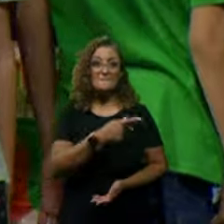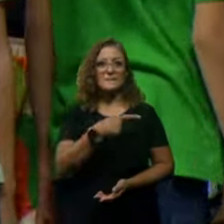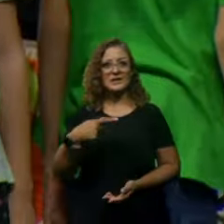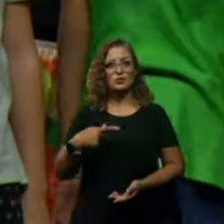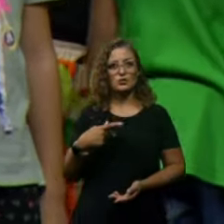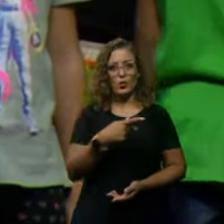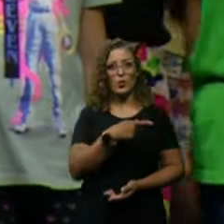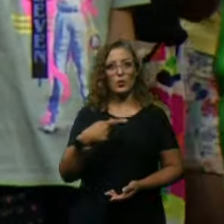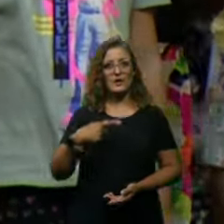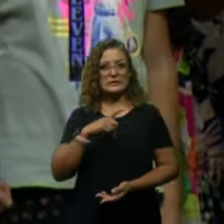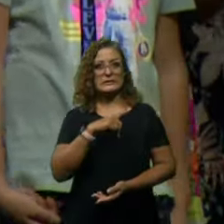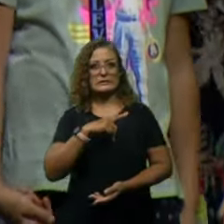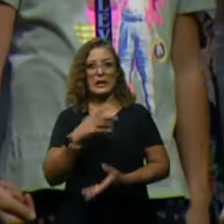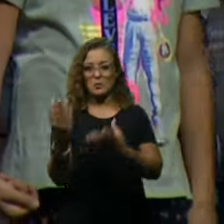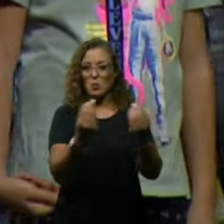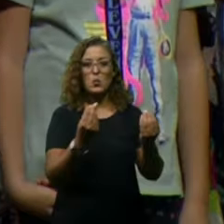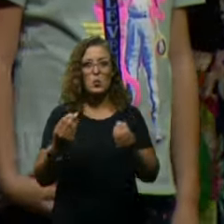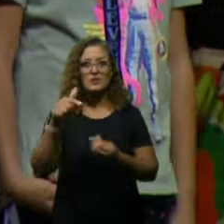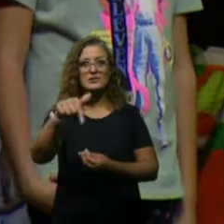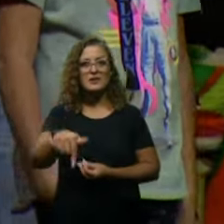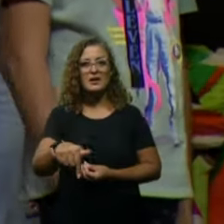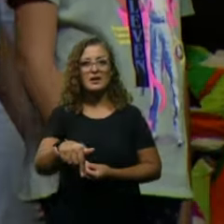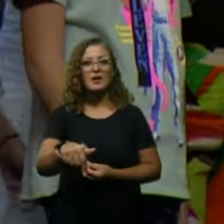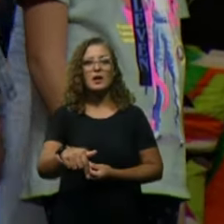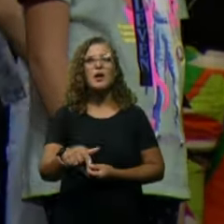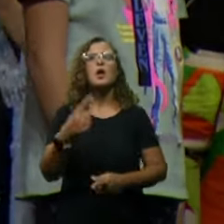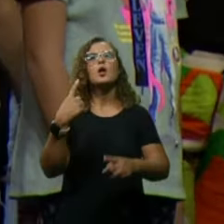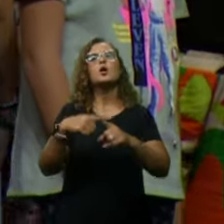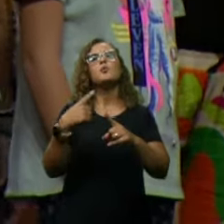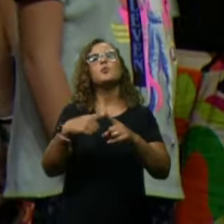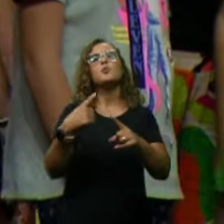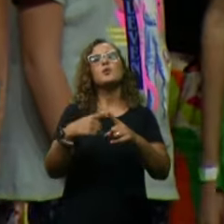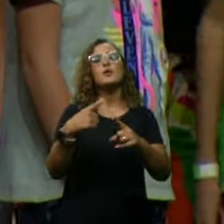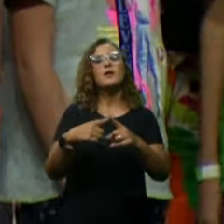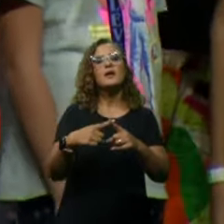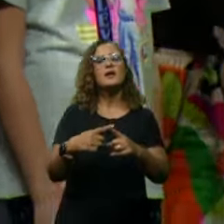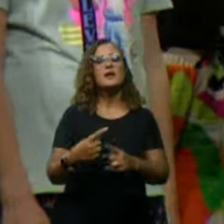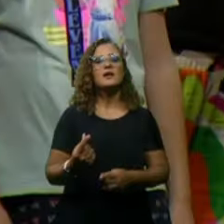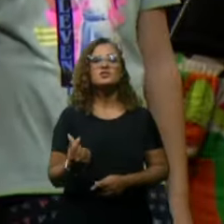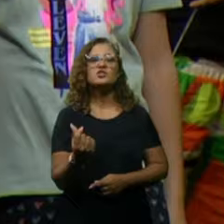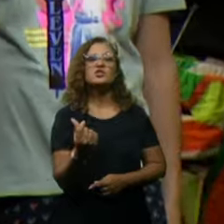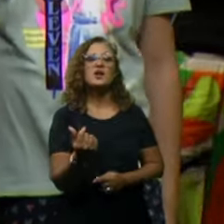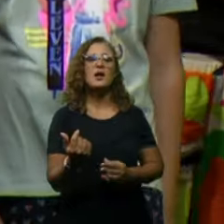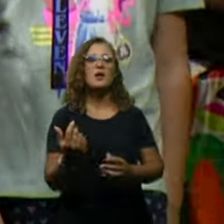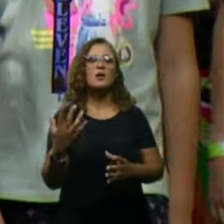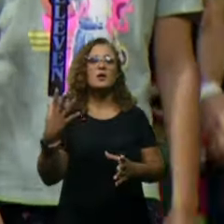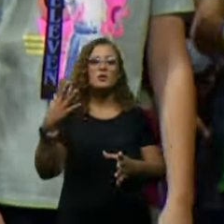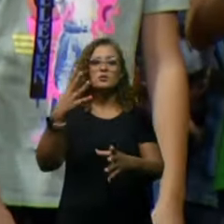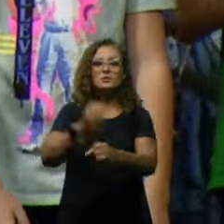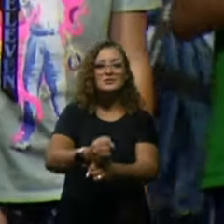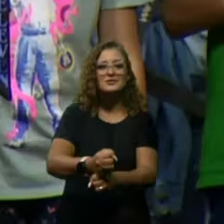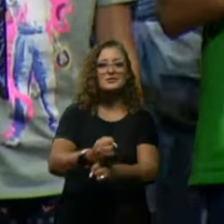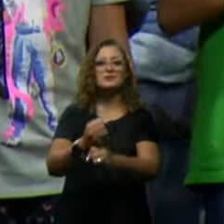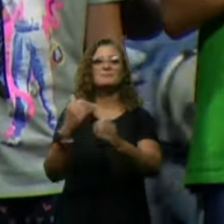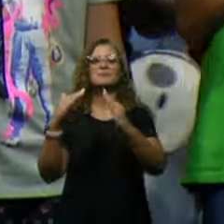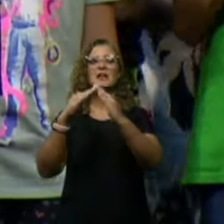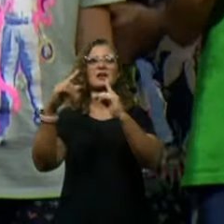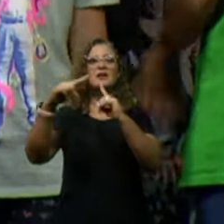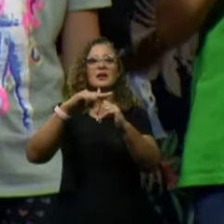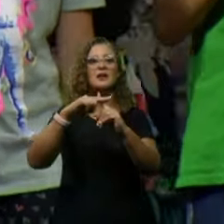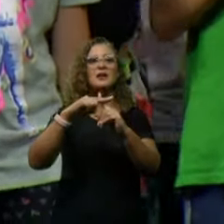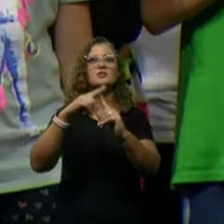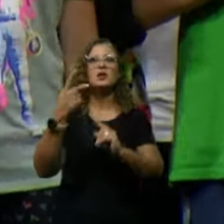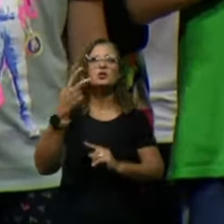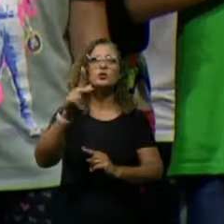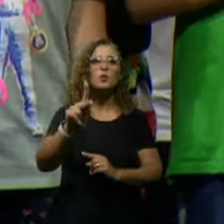esta noite é muito pastores Porque que o caixa da tua igreja quando não fecha no Positivo Tu perde alegria com todo respeito humano o que